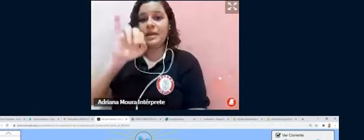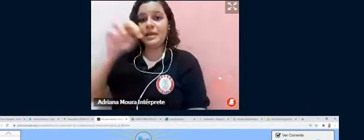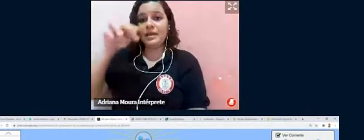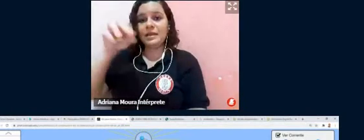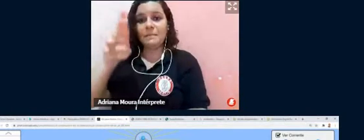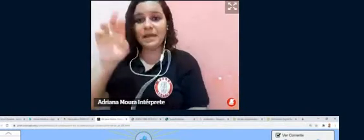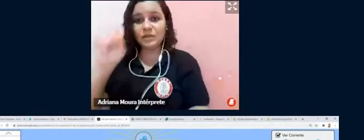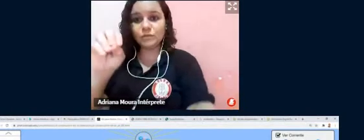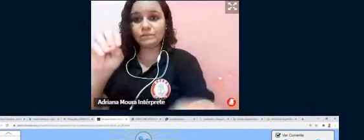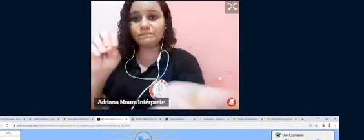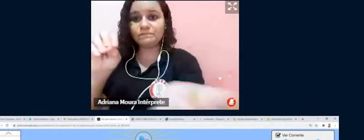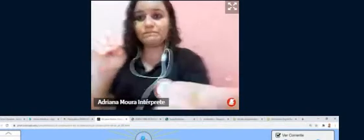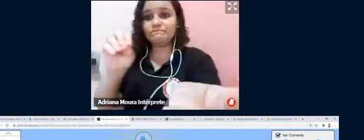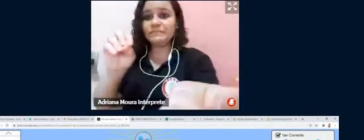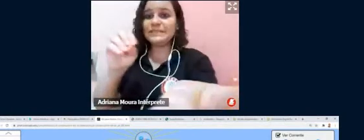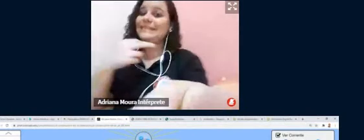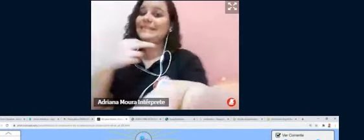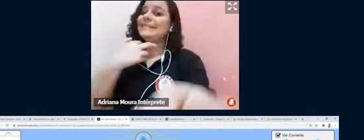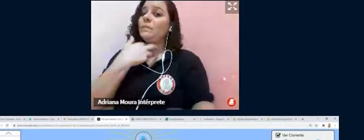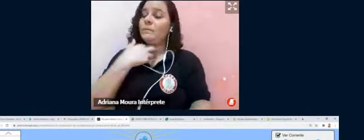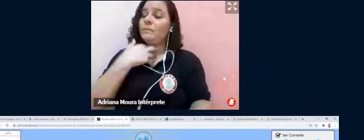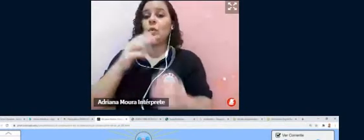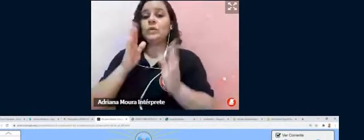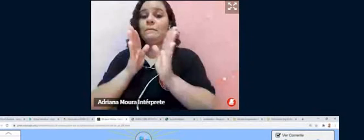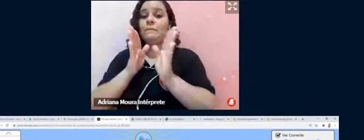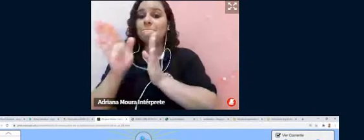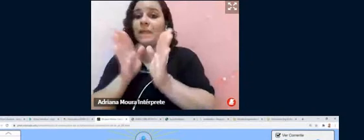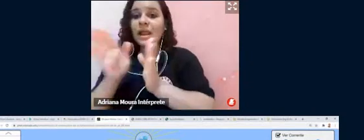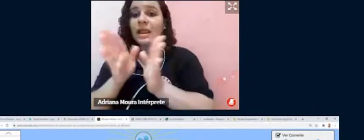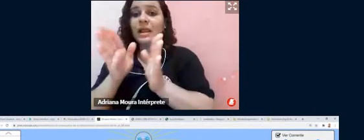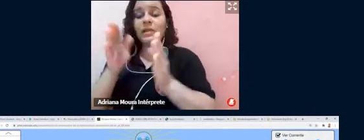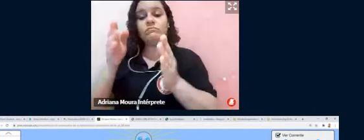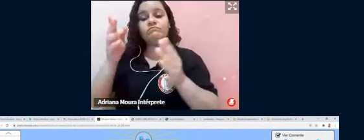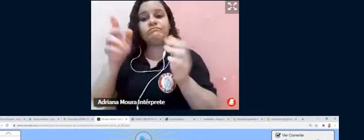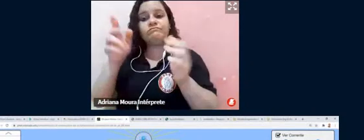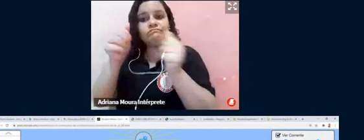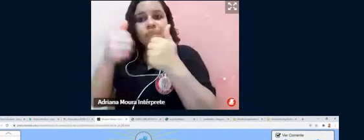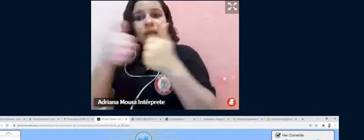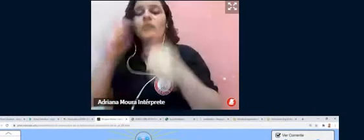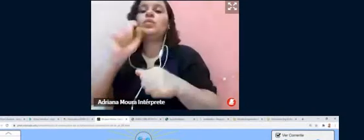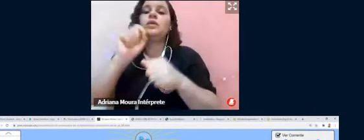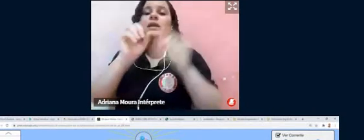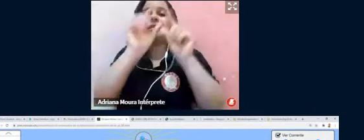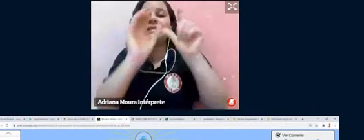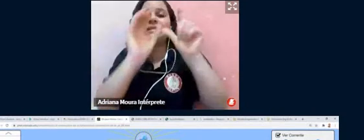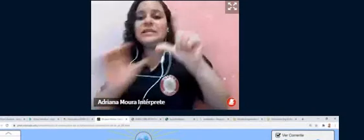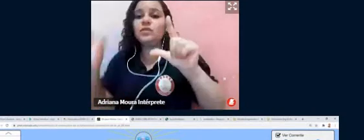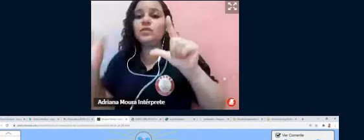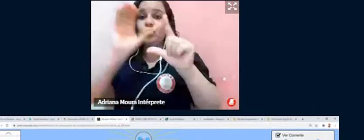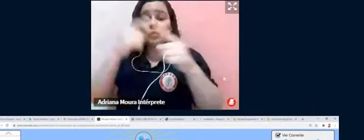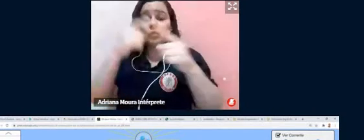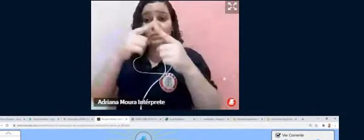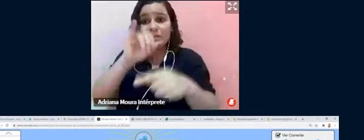circuito. Porque se você ligar em paralelo, o que é que vai acontecer? Toda a corrente vai passar por ele.